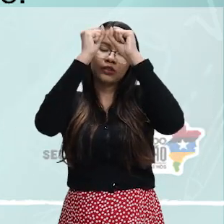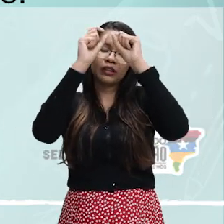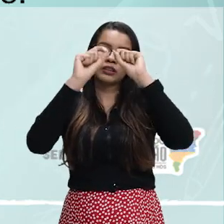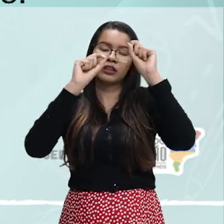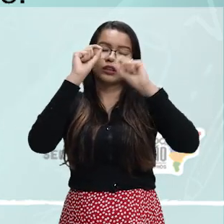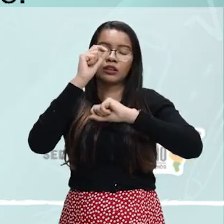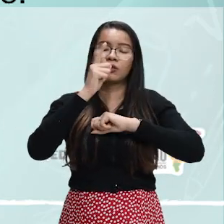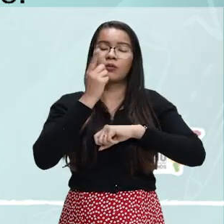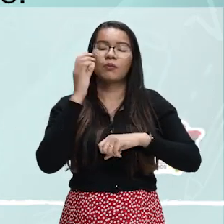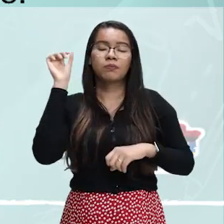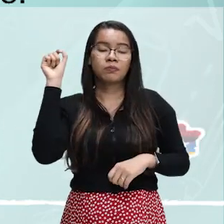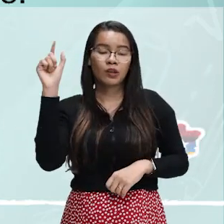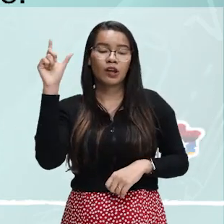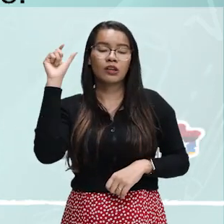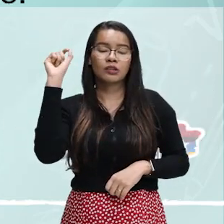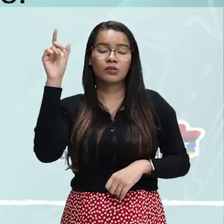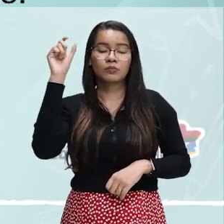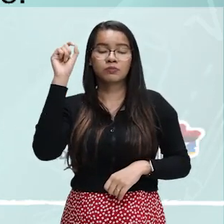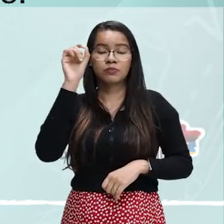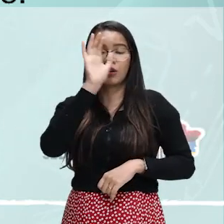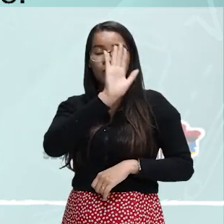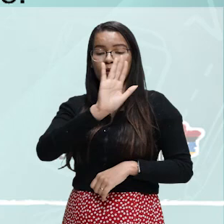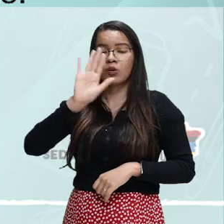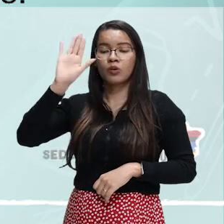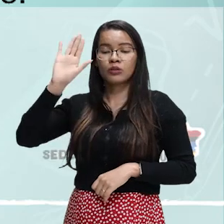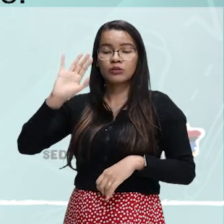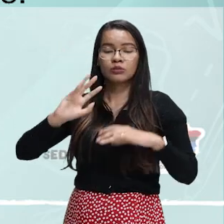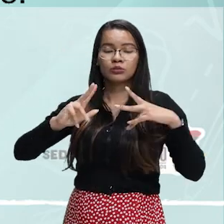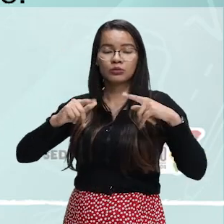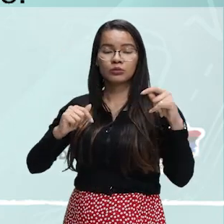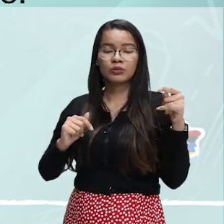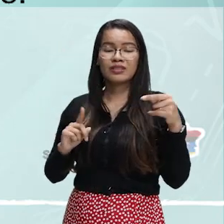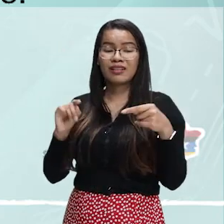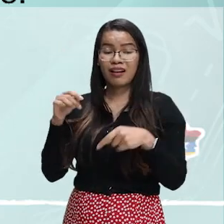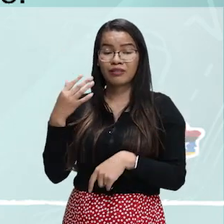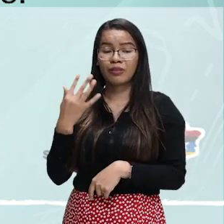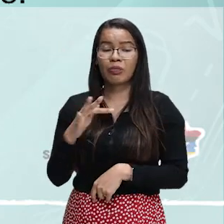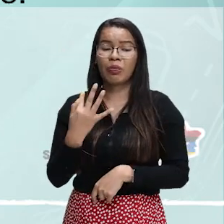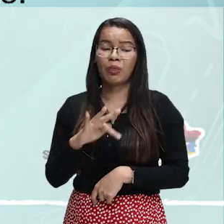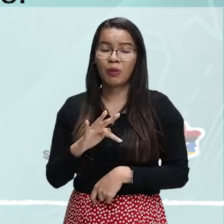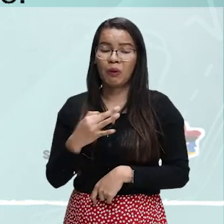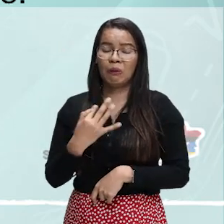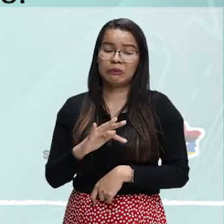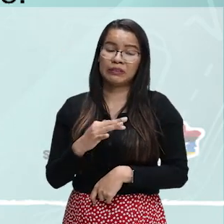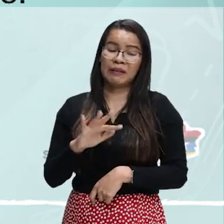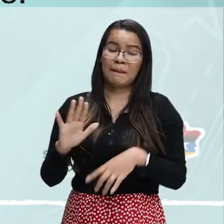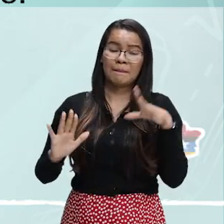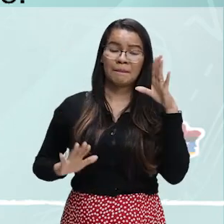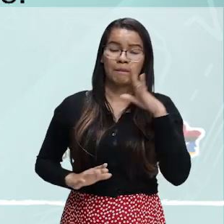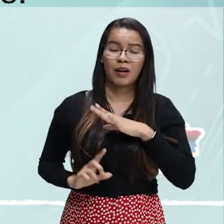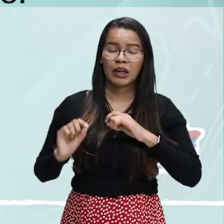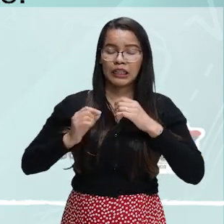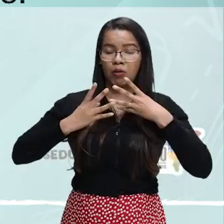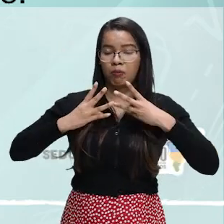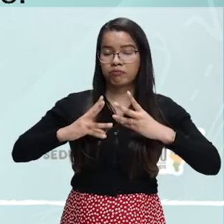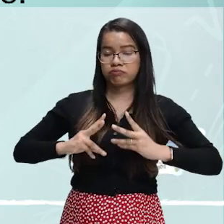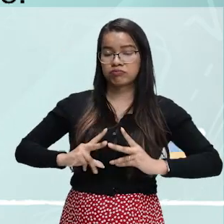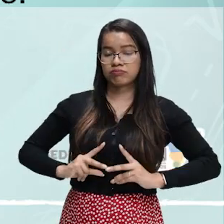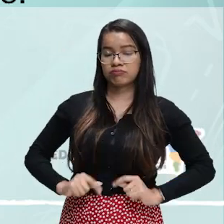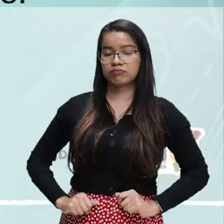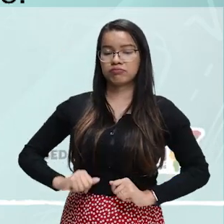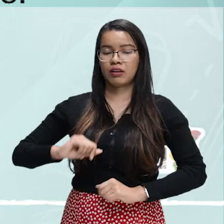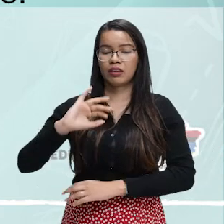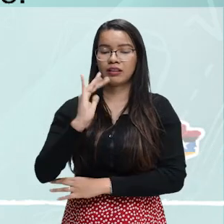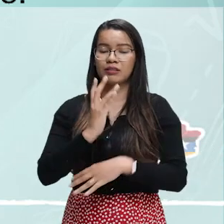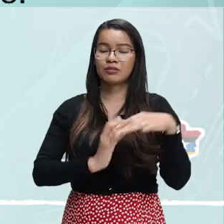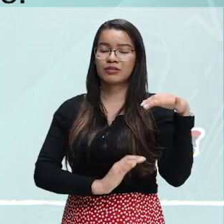crepe funéreo, tudo isso é a dor crua e mar que lhe rói a natureza, as